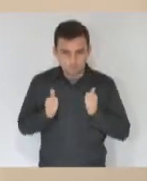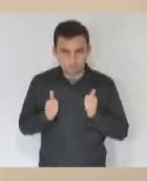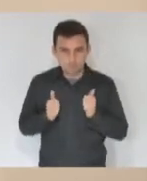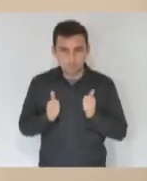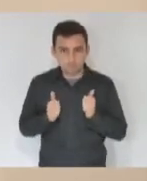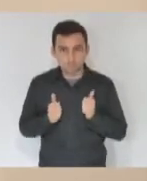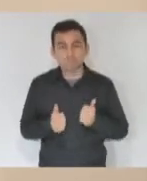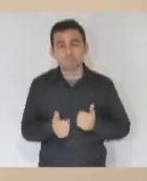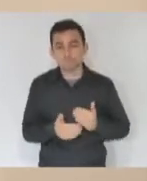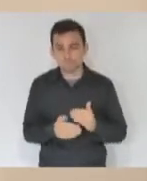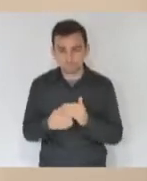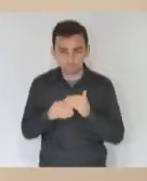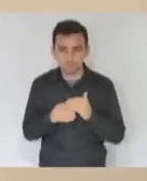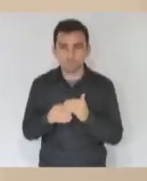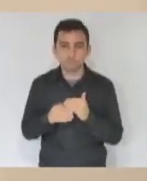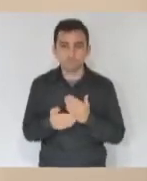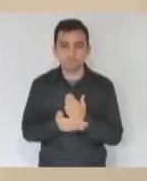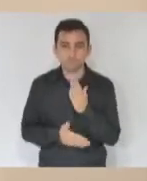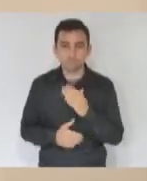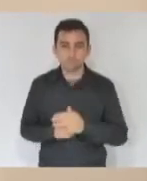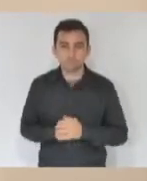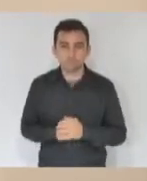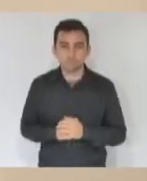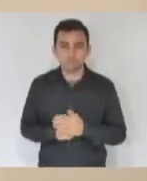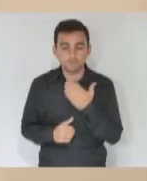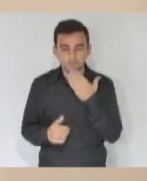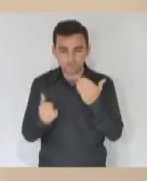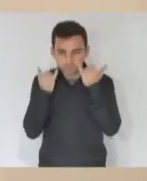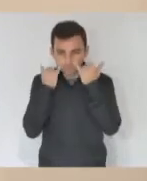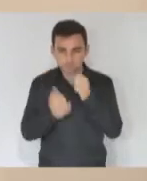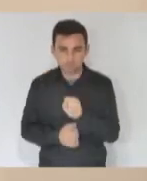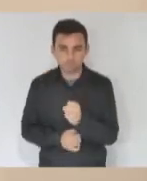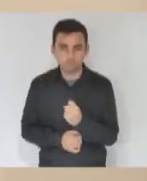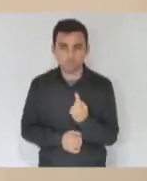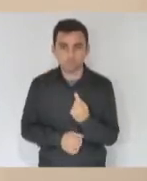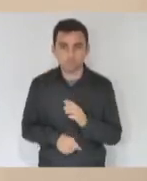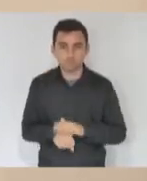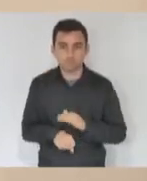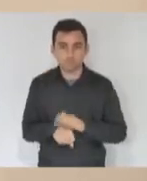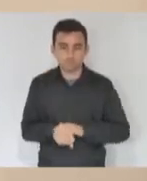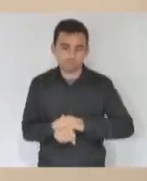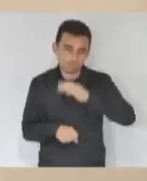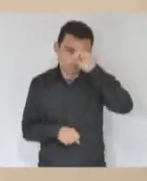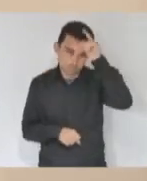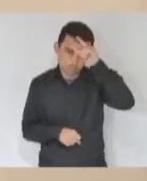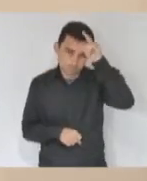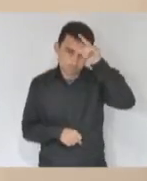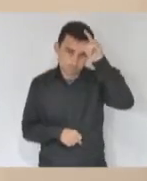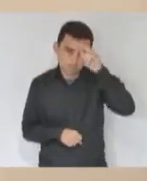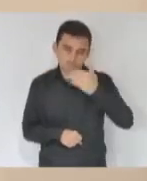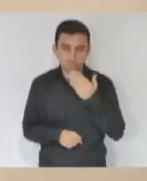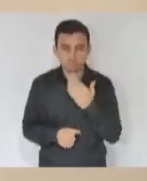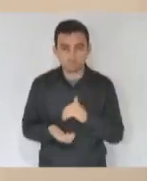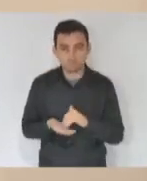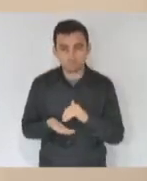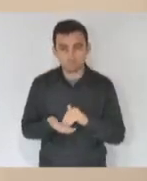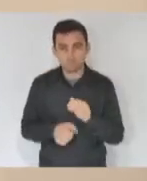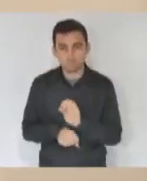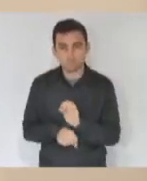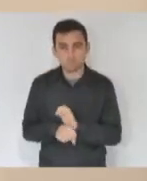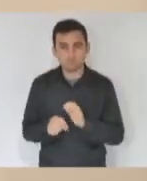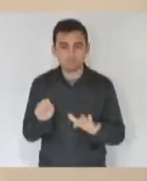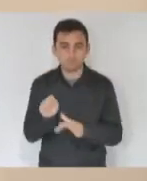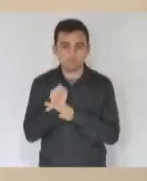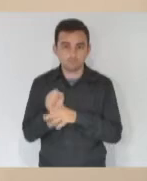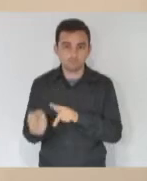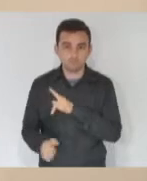encontram. Aprovado por unanimidade. Pedido de informação 81, autoria deputado Sargento Lima, solicitando ao secretário de Estado da Segurança